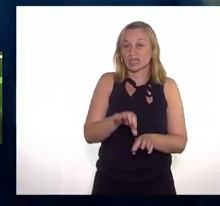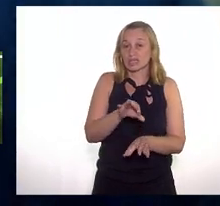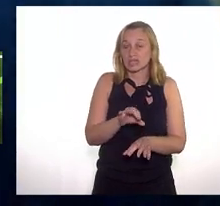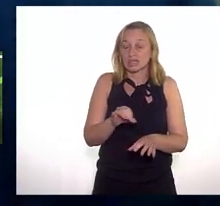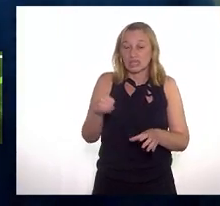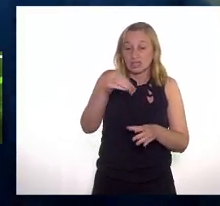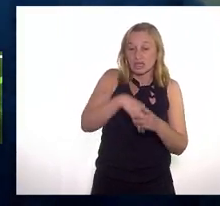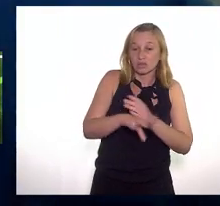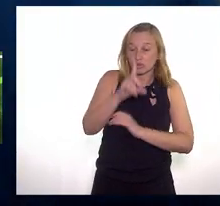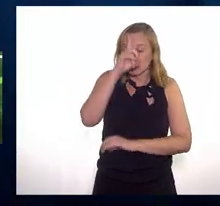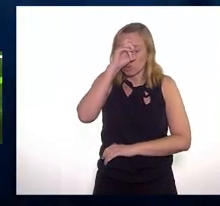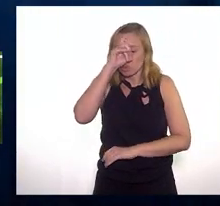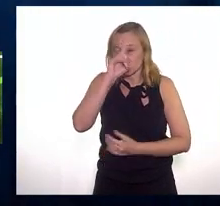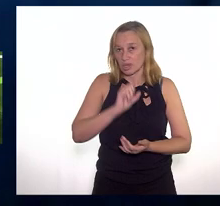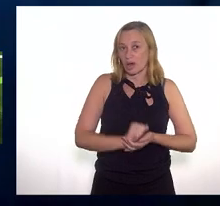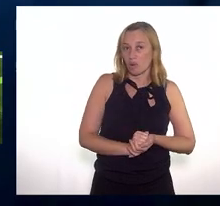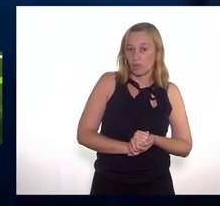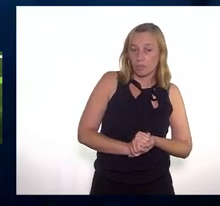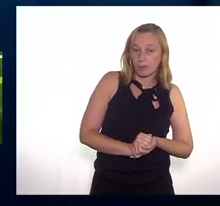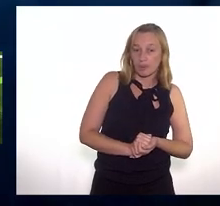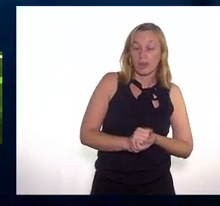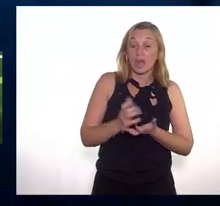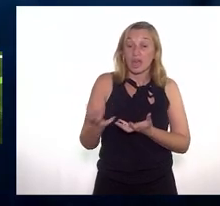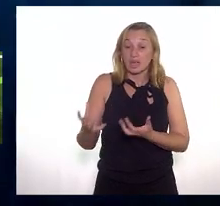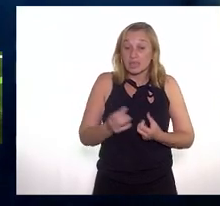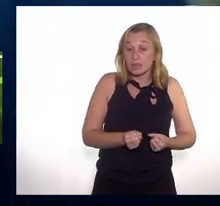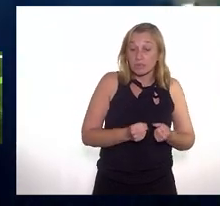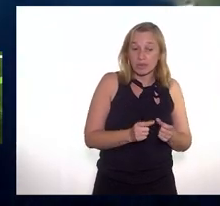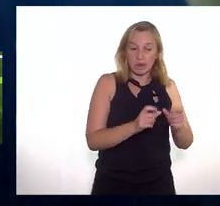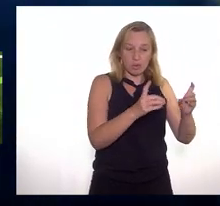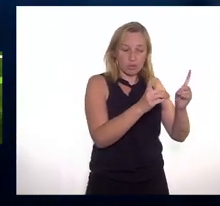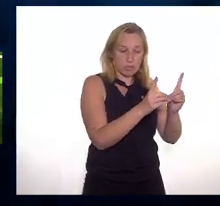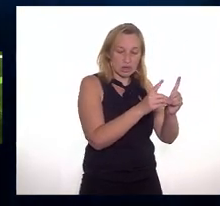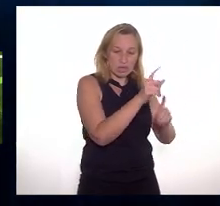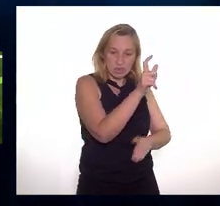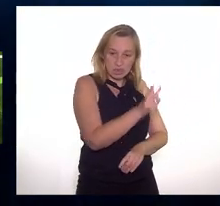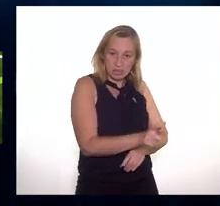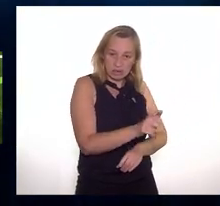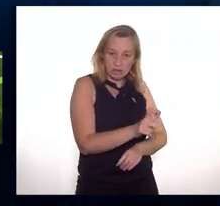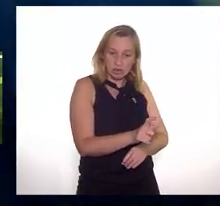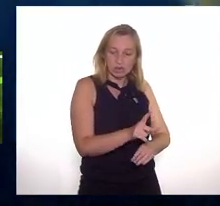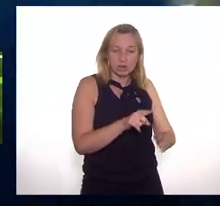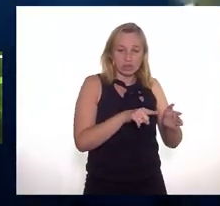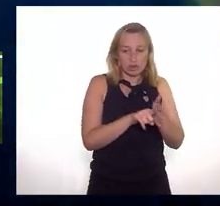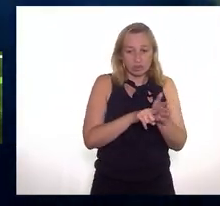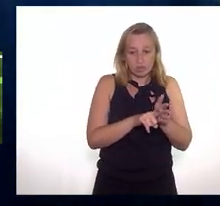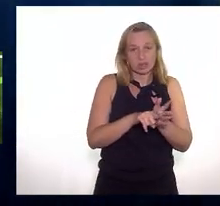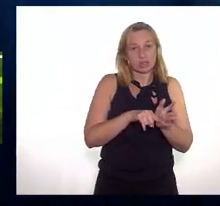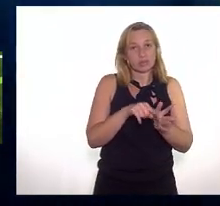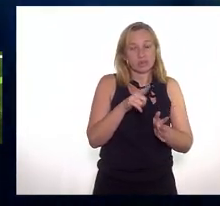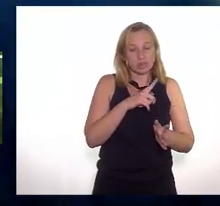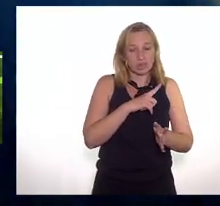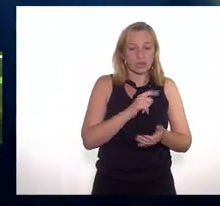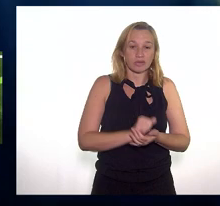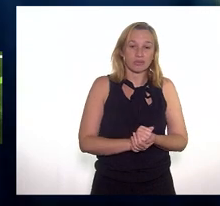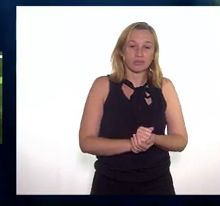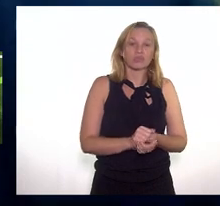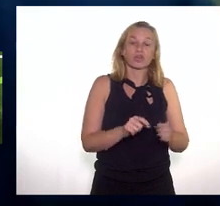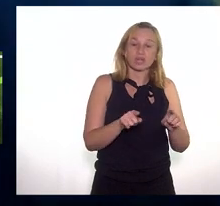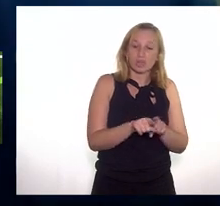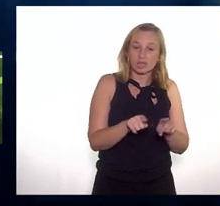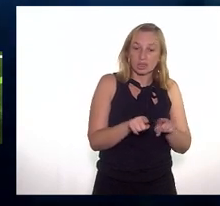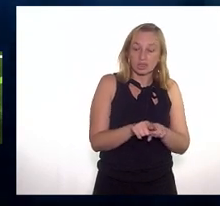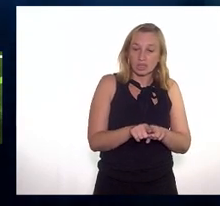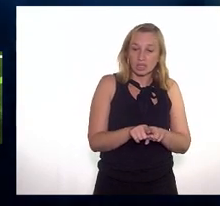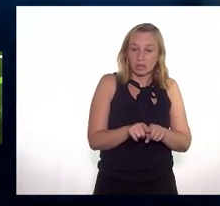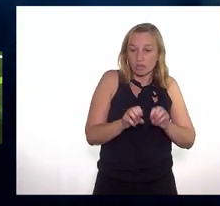que seja capaz de receber esse paciente, que seja capaz de dar diagnóstico. Eu tenho que ter um ensino médico adequado,